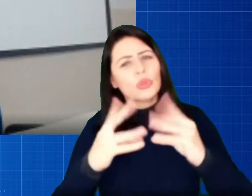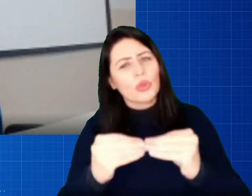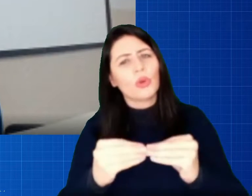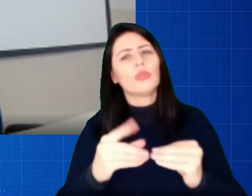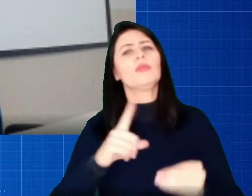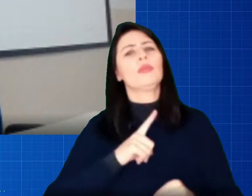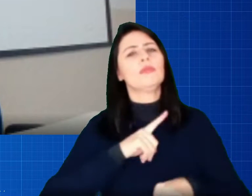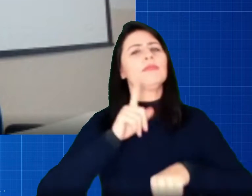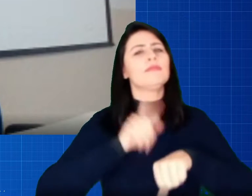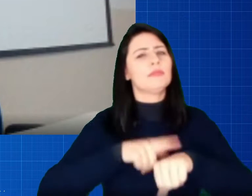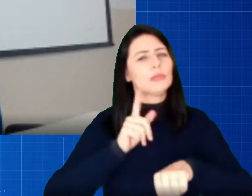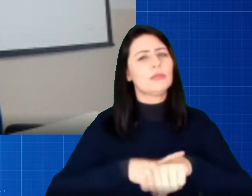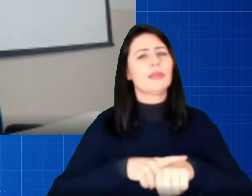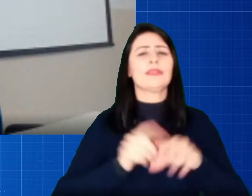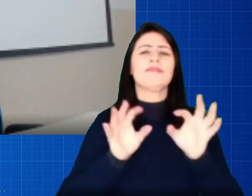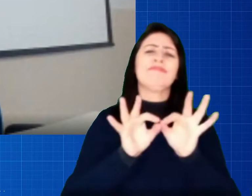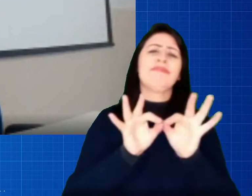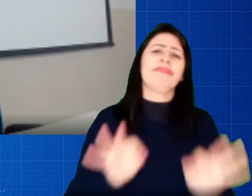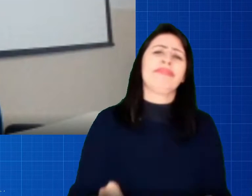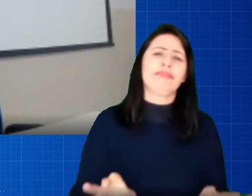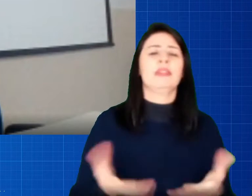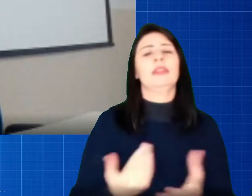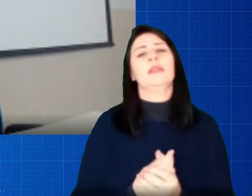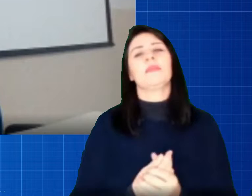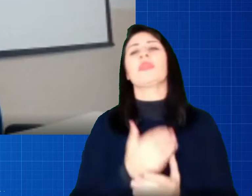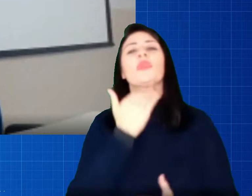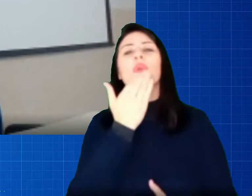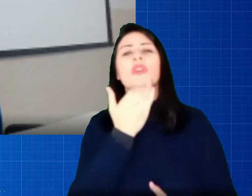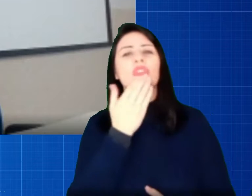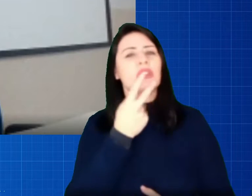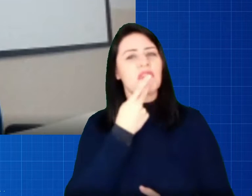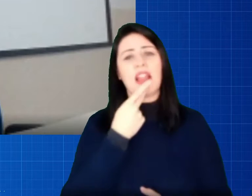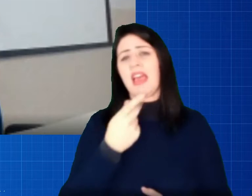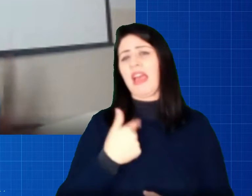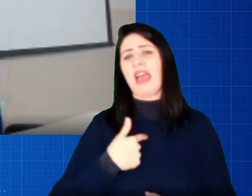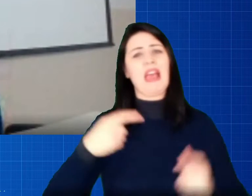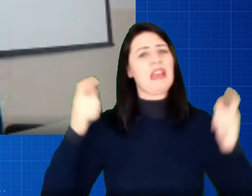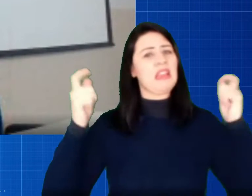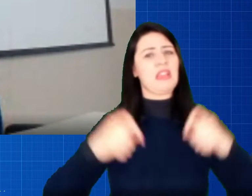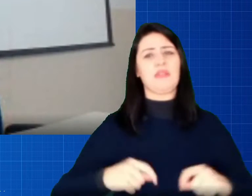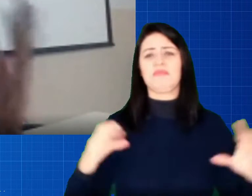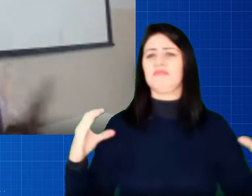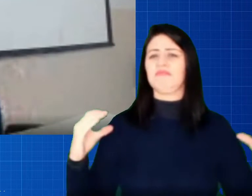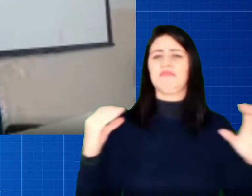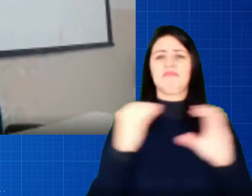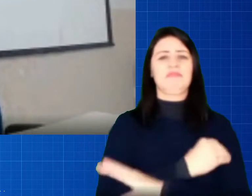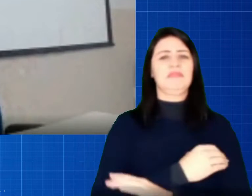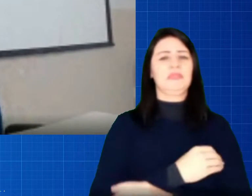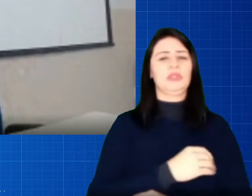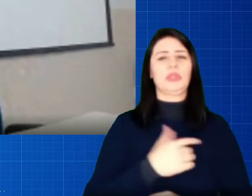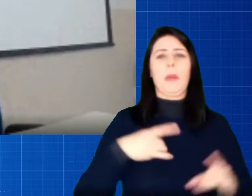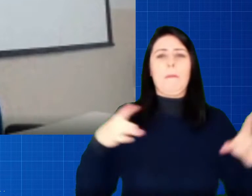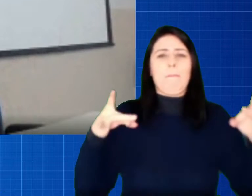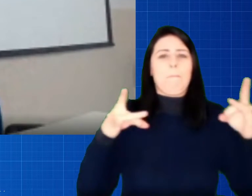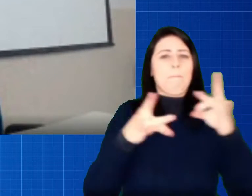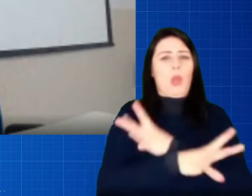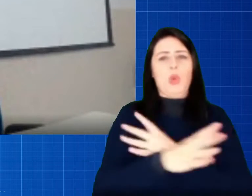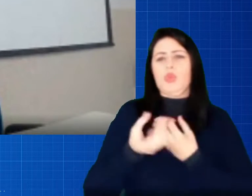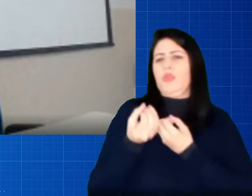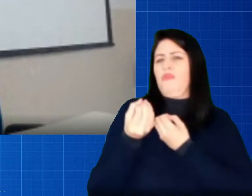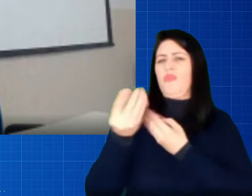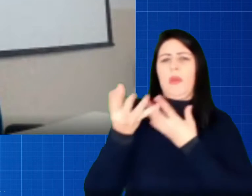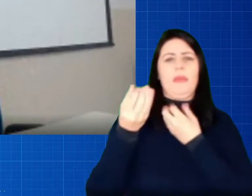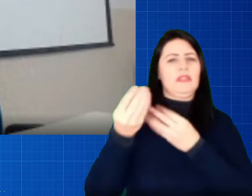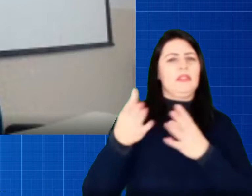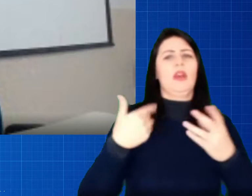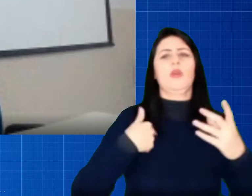Todo mundo tem seu momento de vulnerabilidade. Não adianta dizer que eu sou totalmente lacrado, cheio de